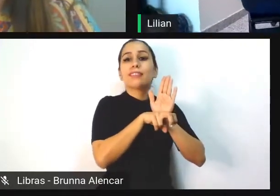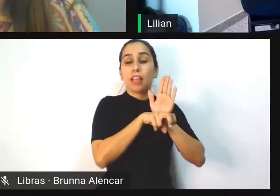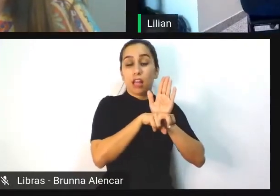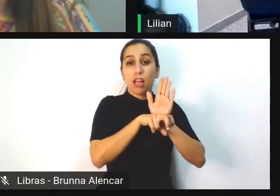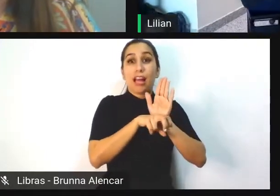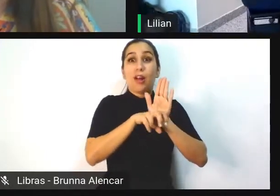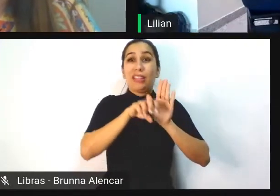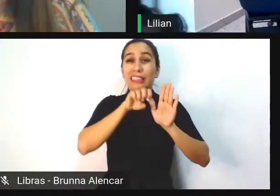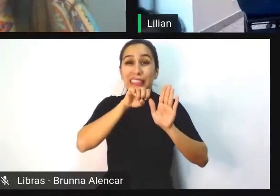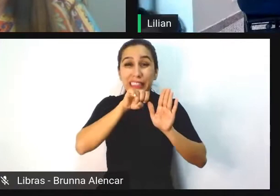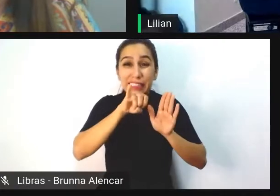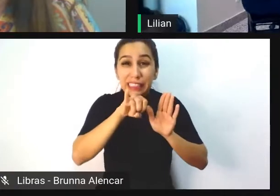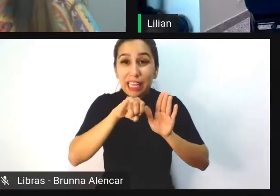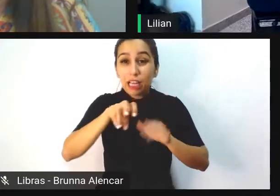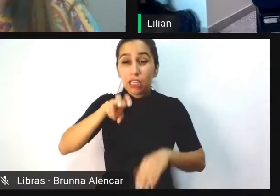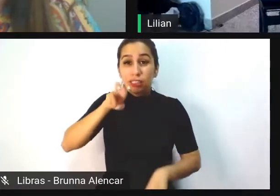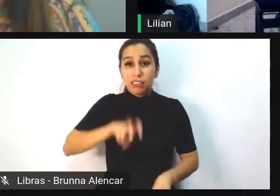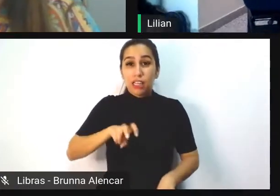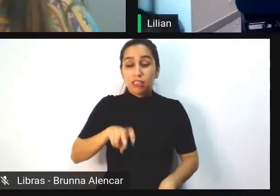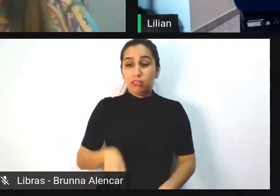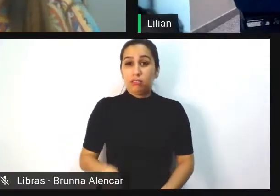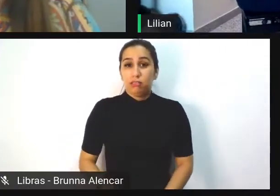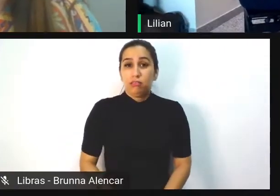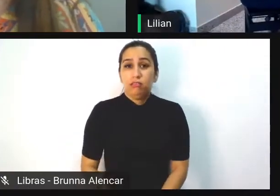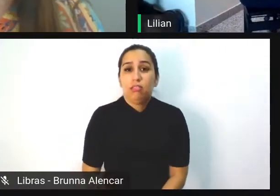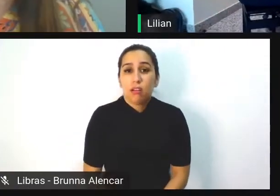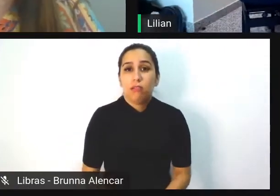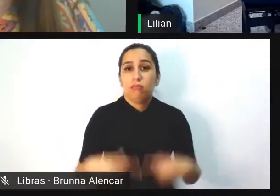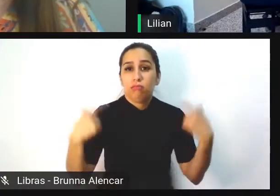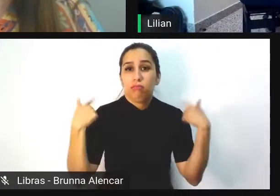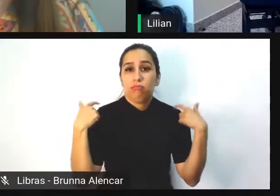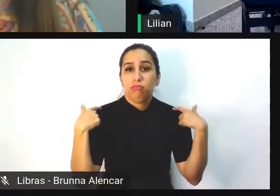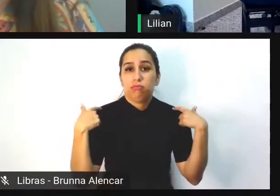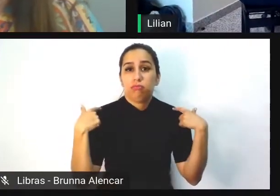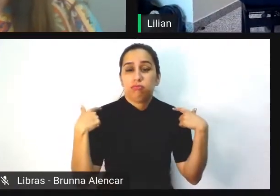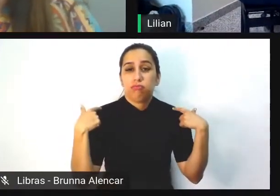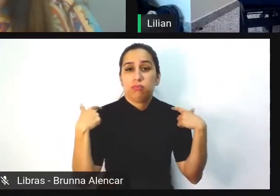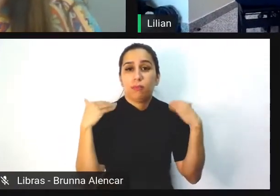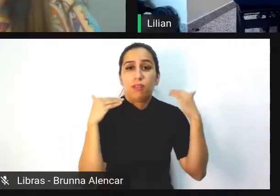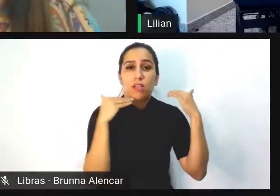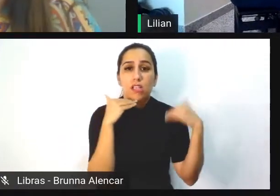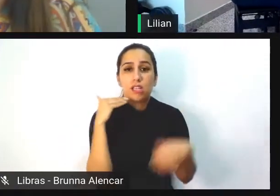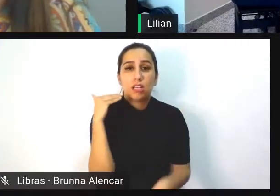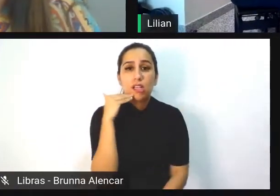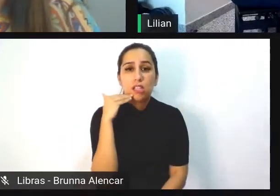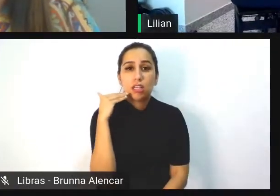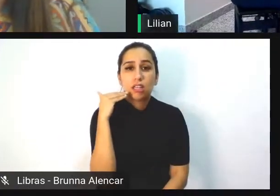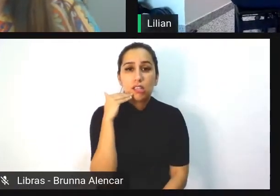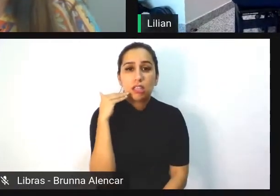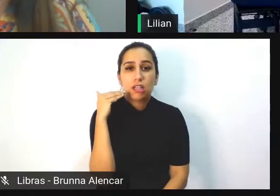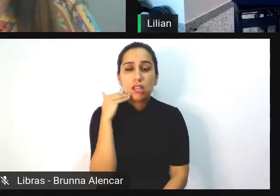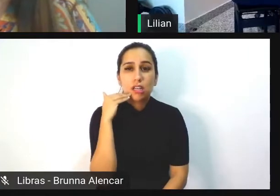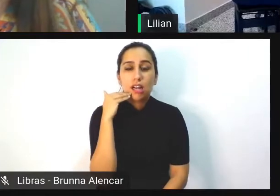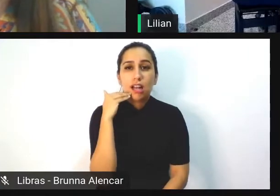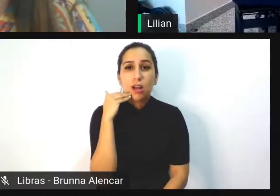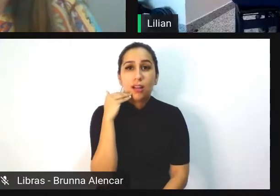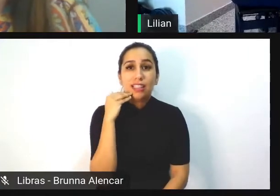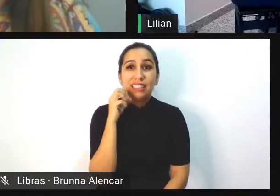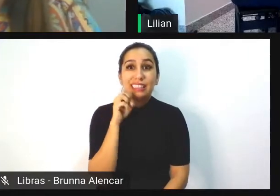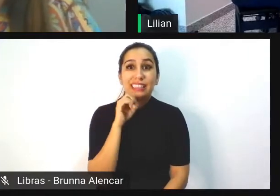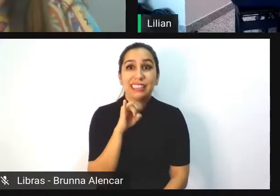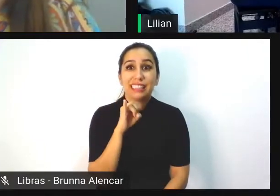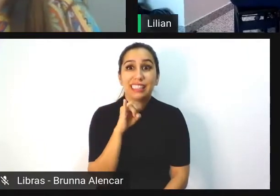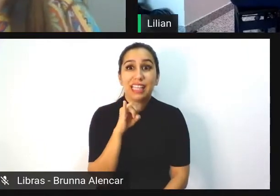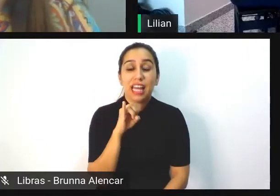lordose lombar e perco as outras curvas. Se eu corrigir só a lordose lombar, olha